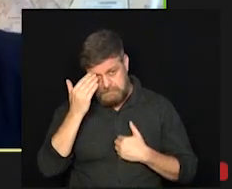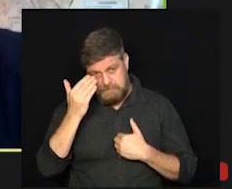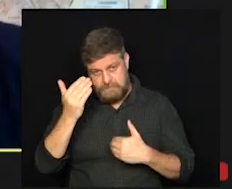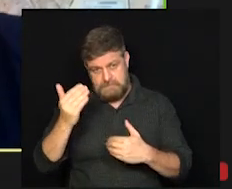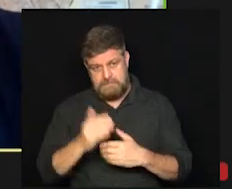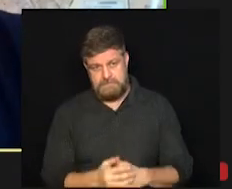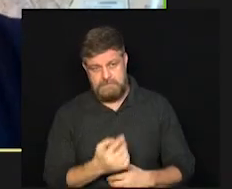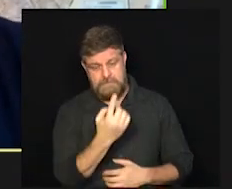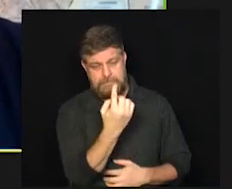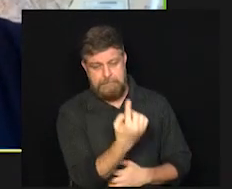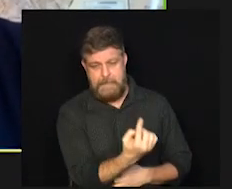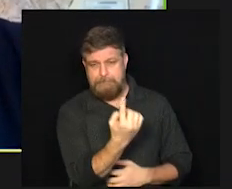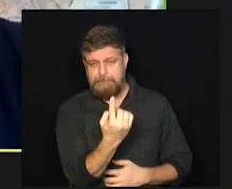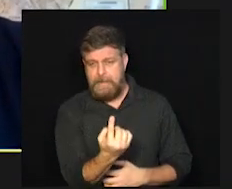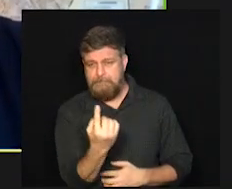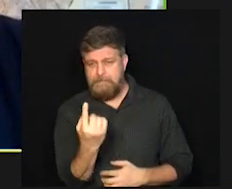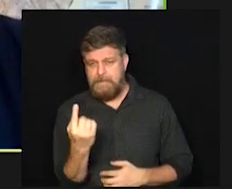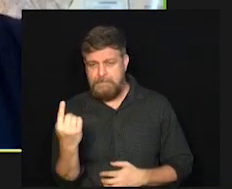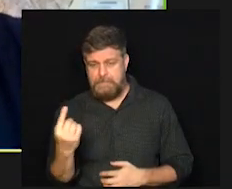presença